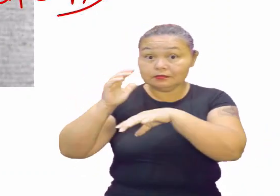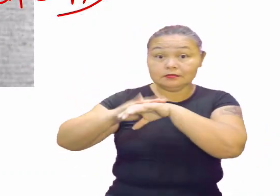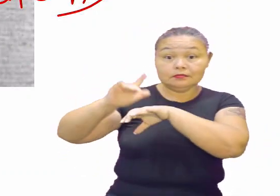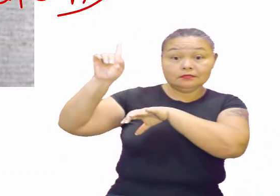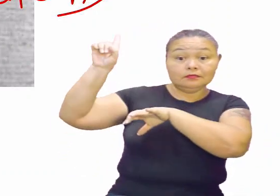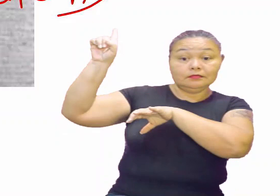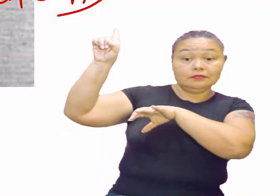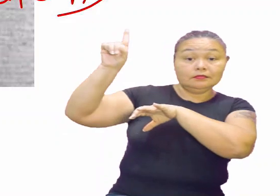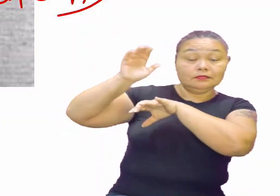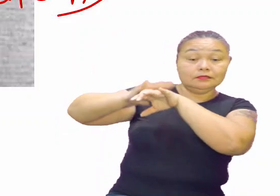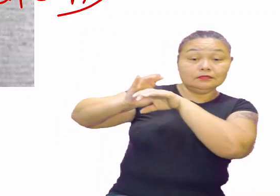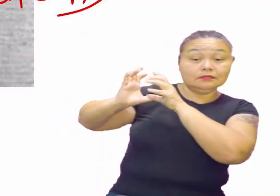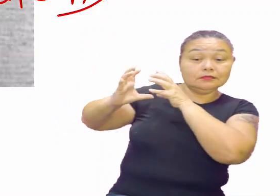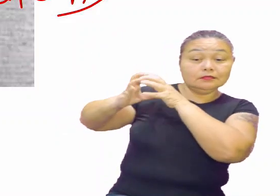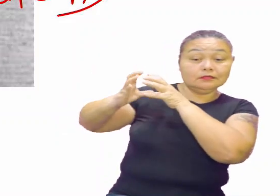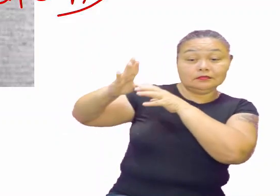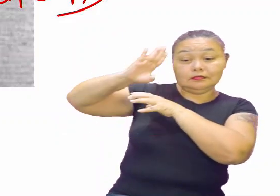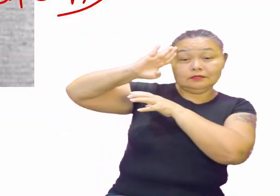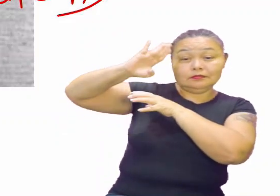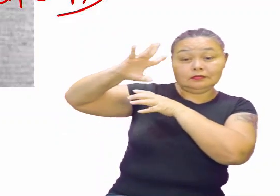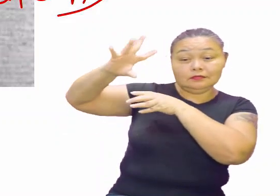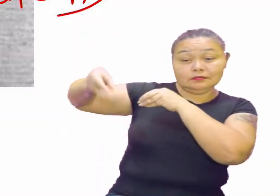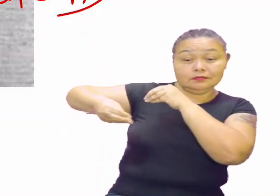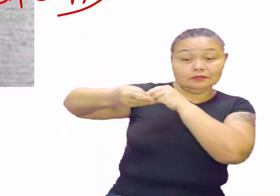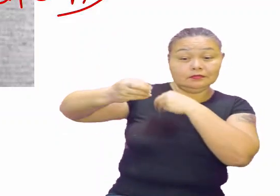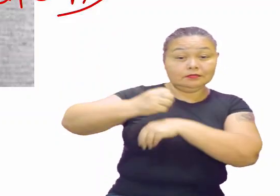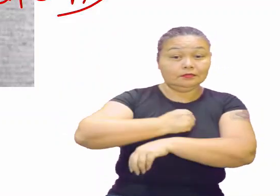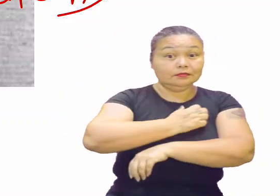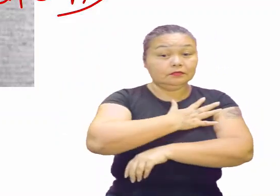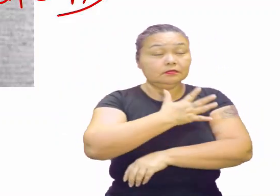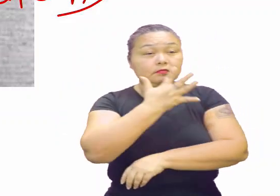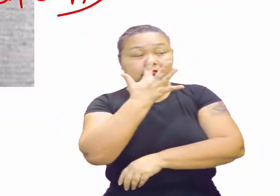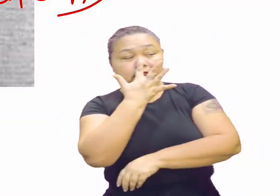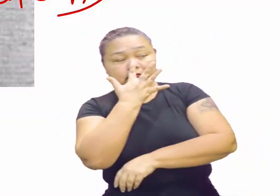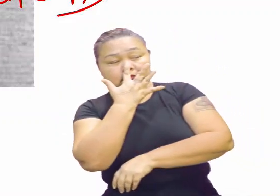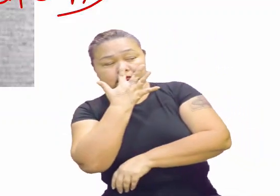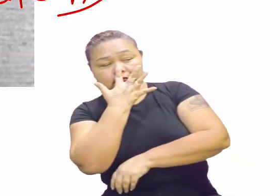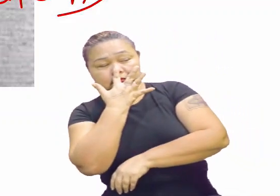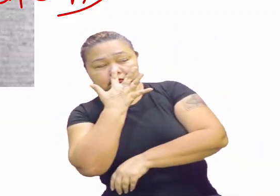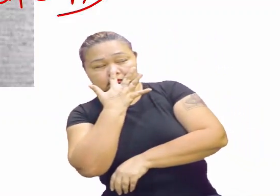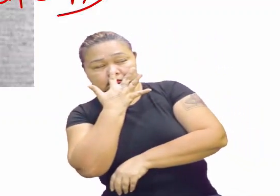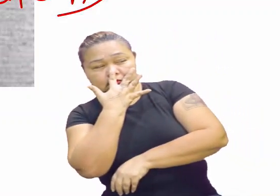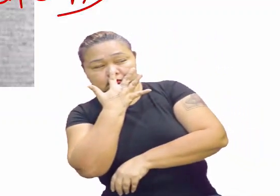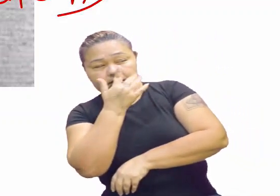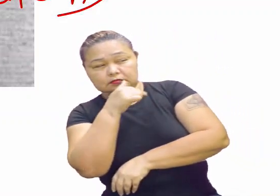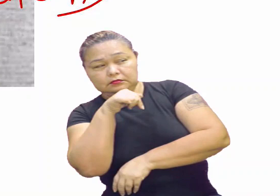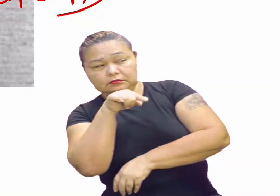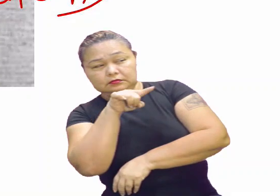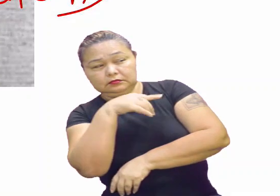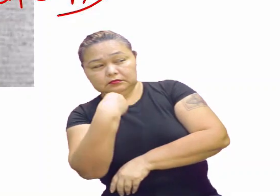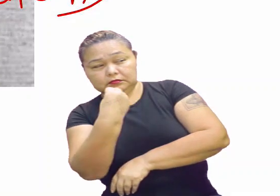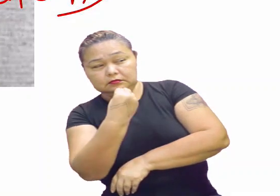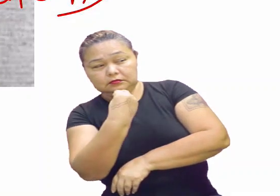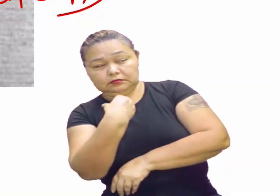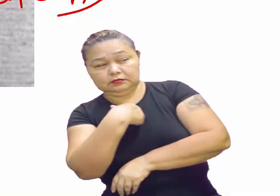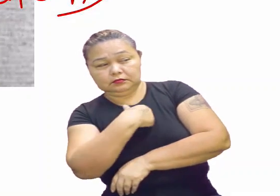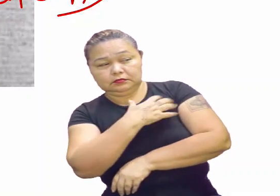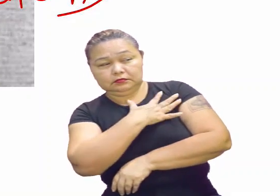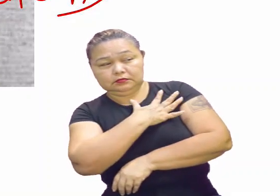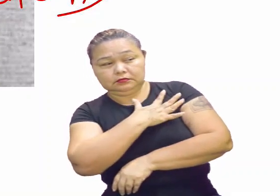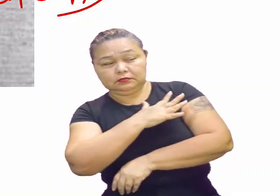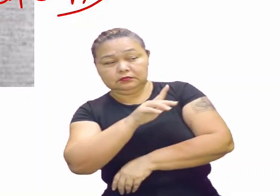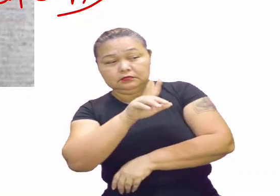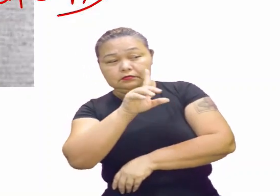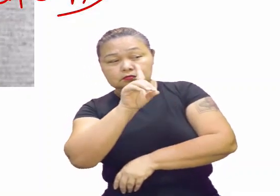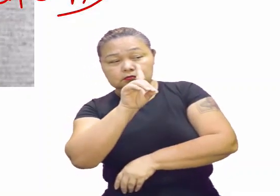atrás os principais integrantes do exército. Estão observando. Então, como Deodoro era amiguíssimo de